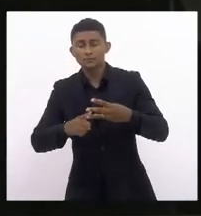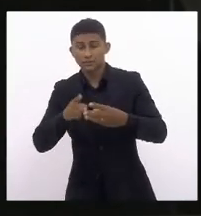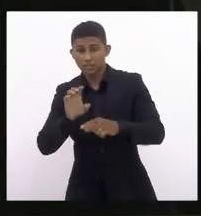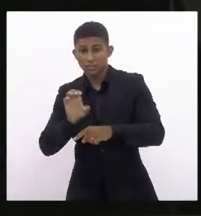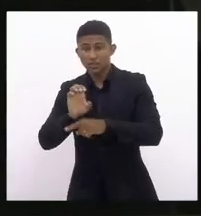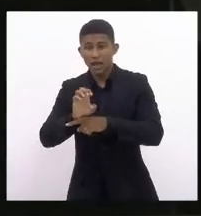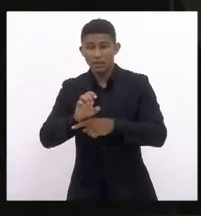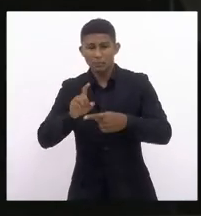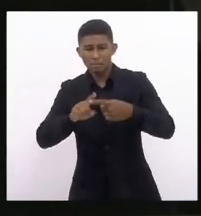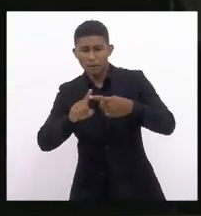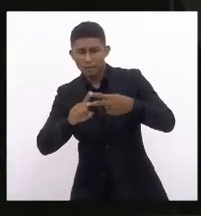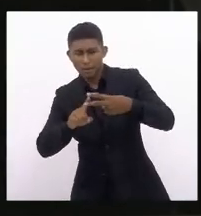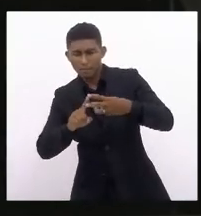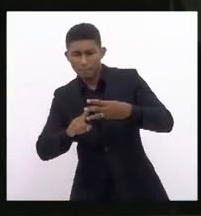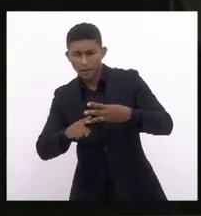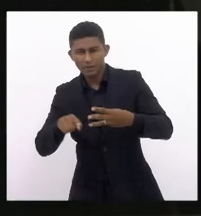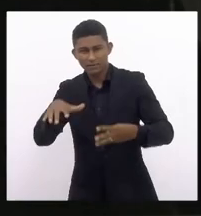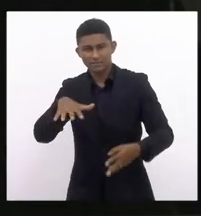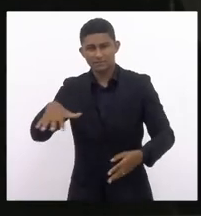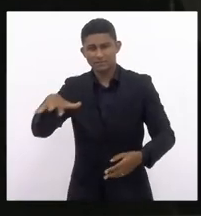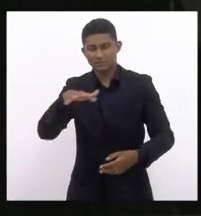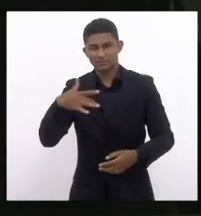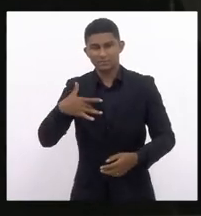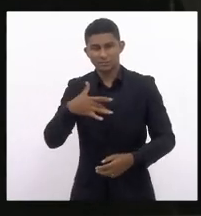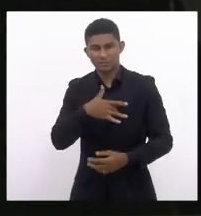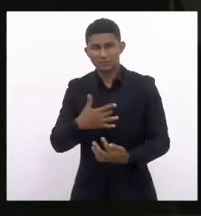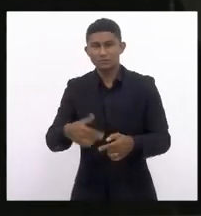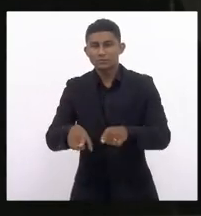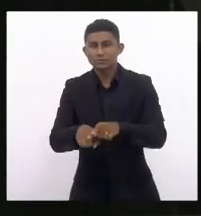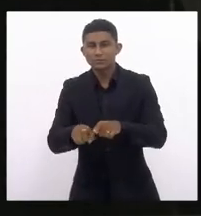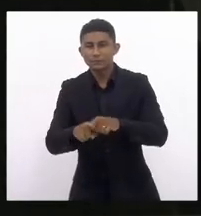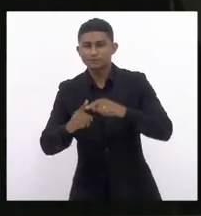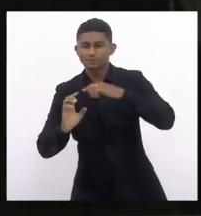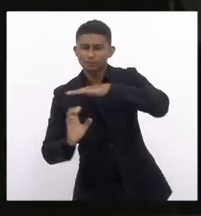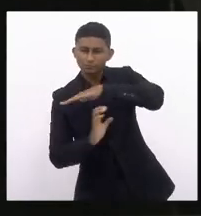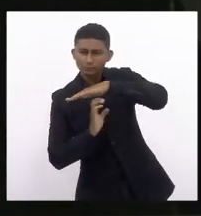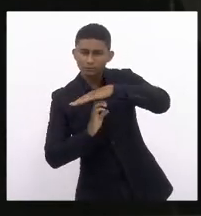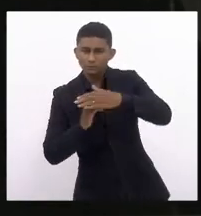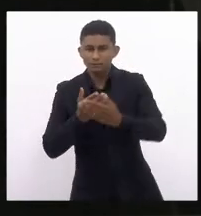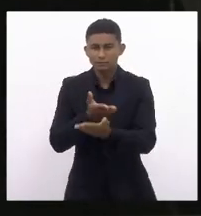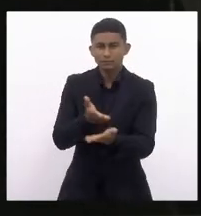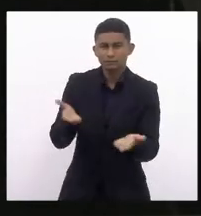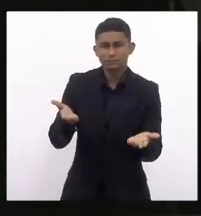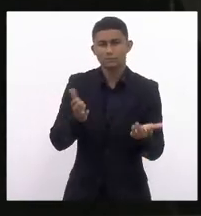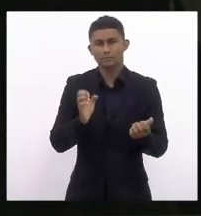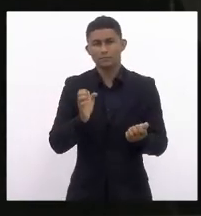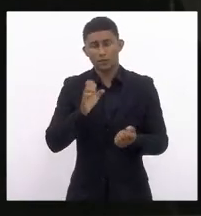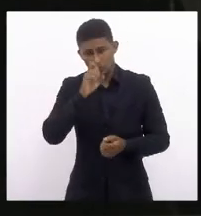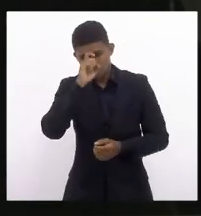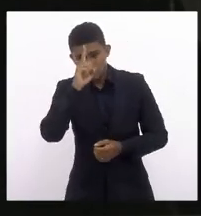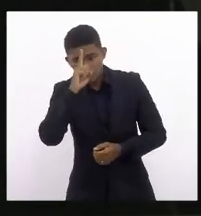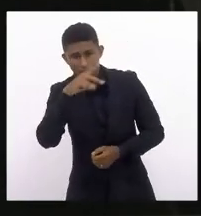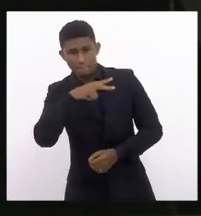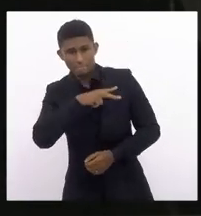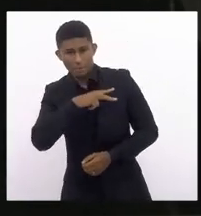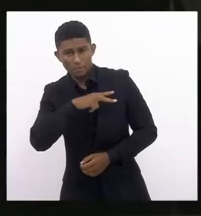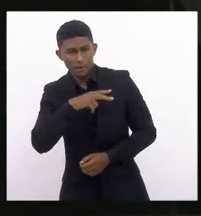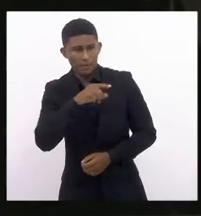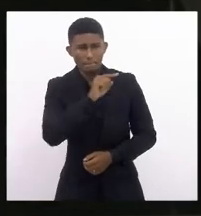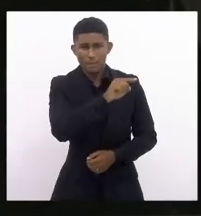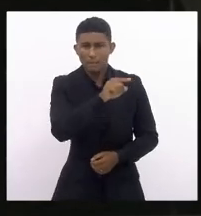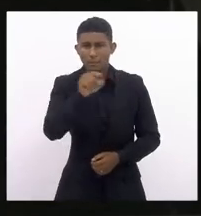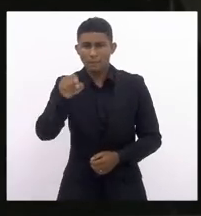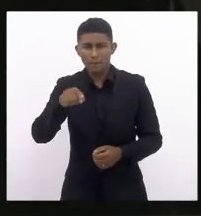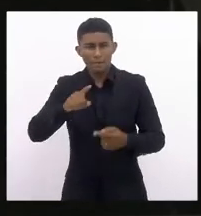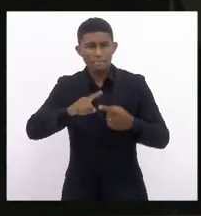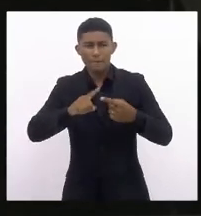nas redes filantrópicas, nas redes dos hospitais privados. E esse